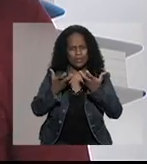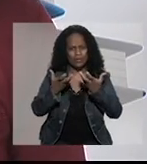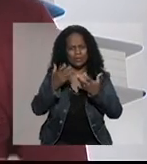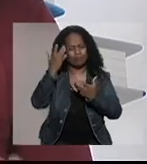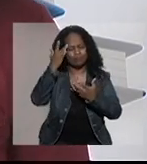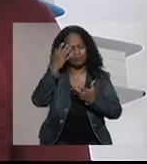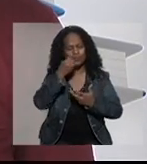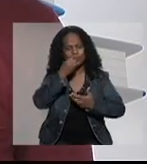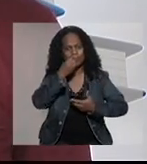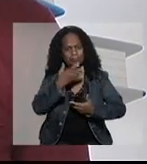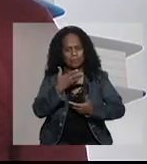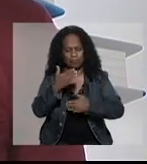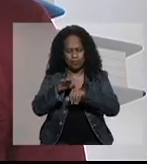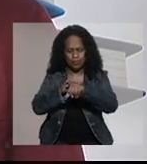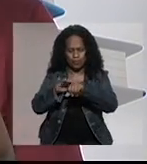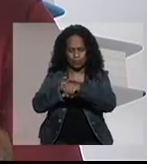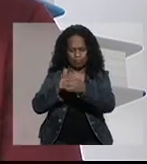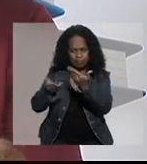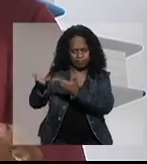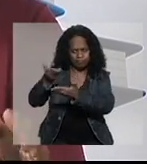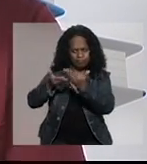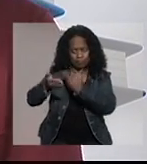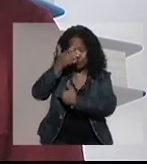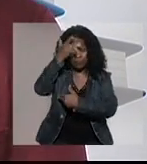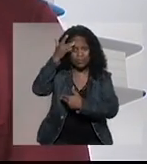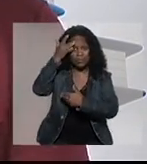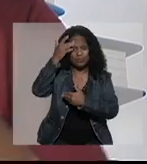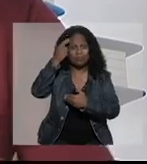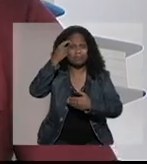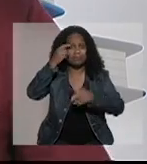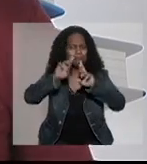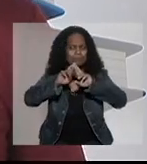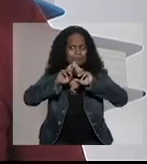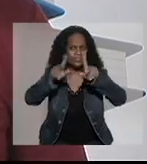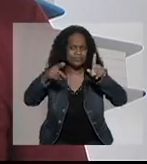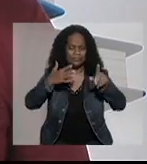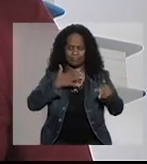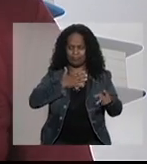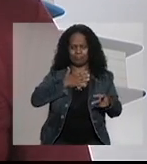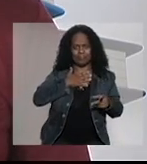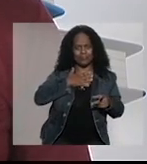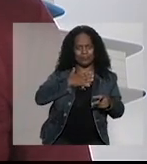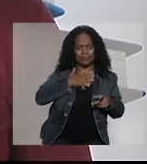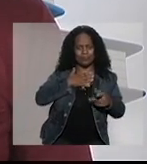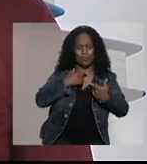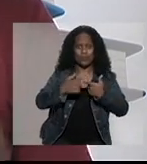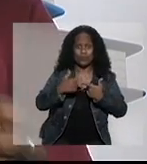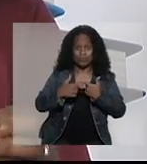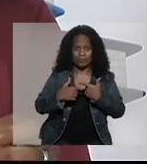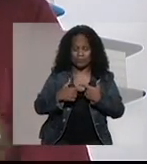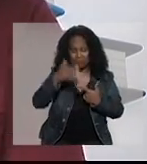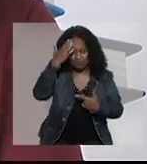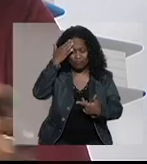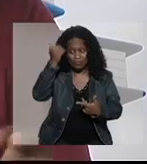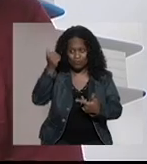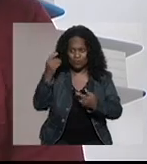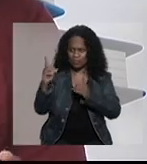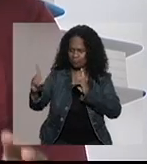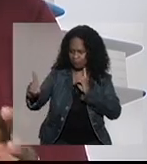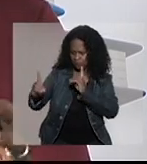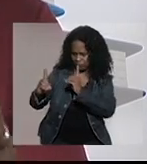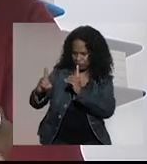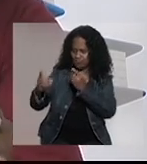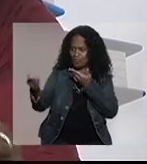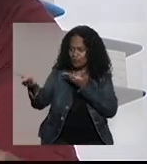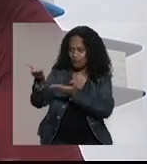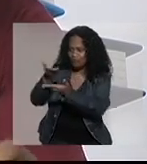Eu acho muito bom uma conversa com alguém que pense diferente, porque eu sei que em algum momento